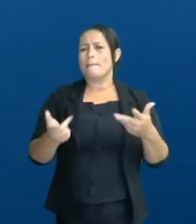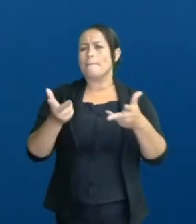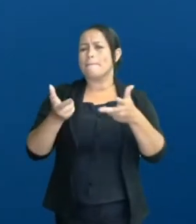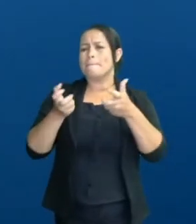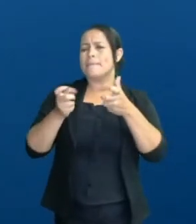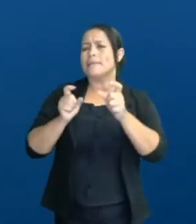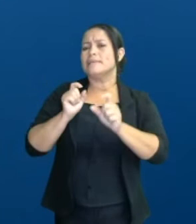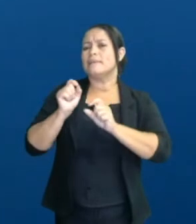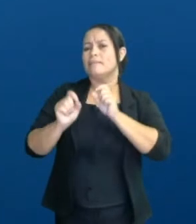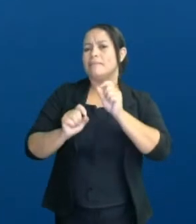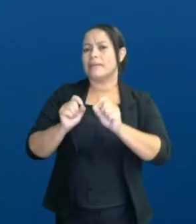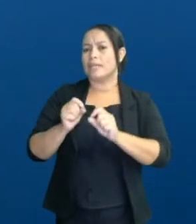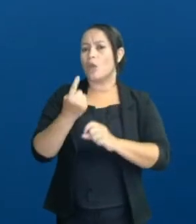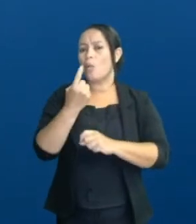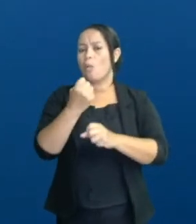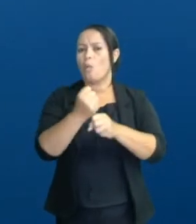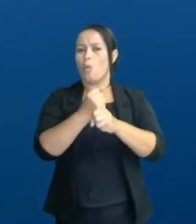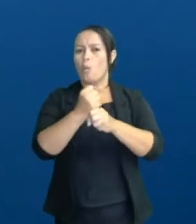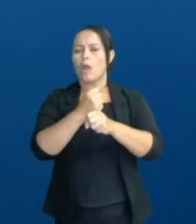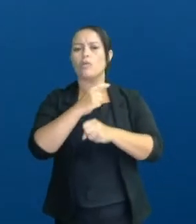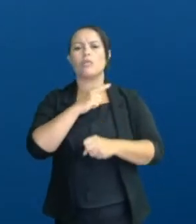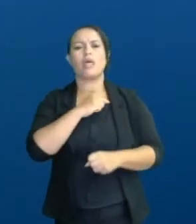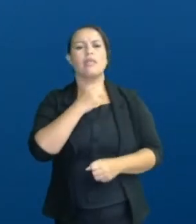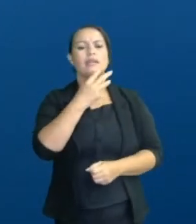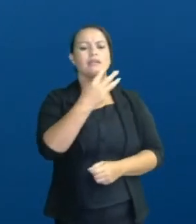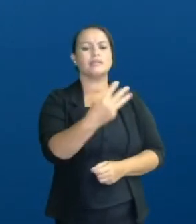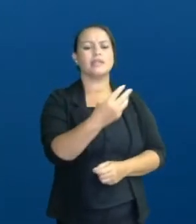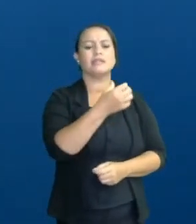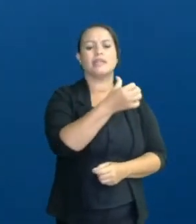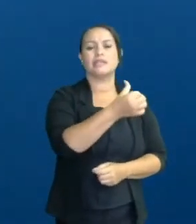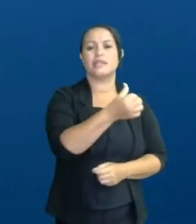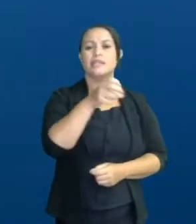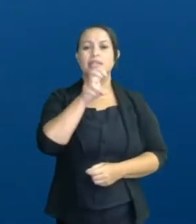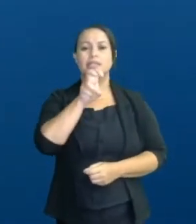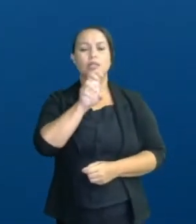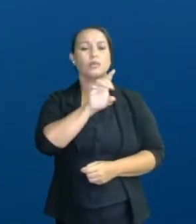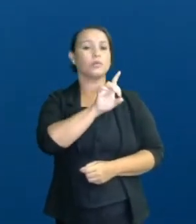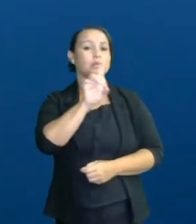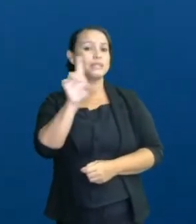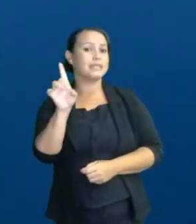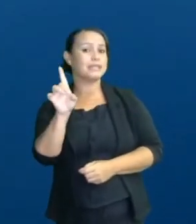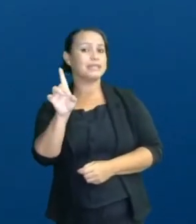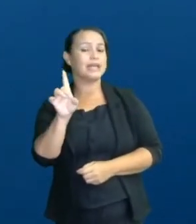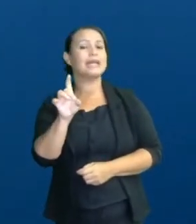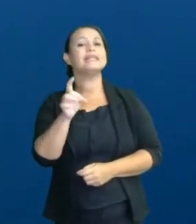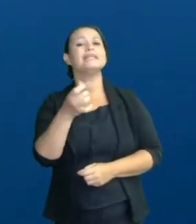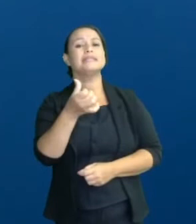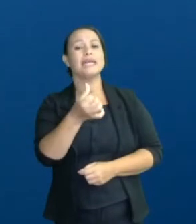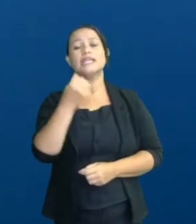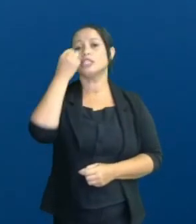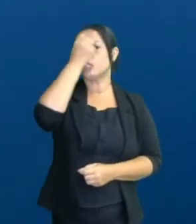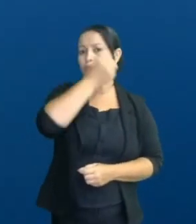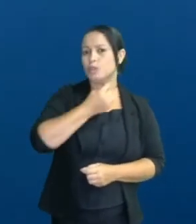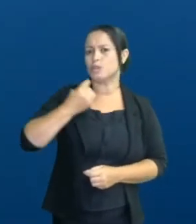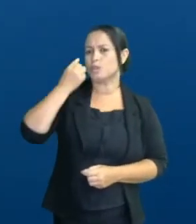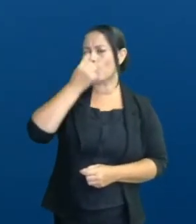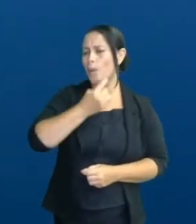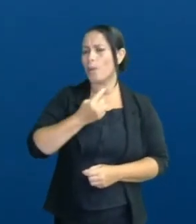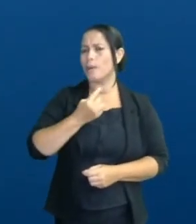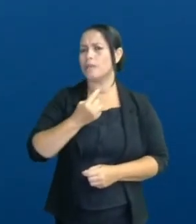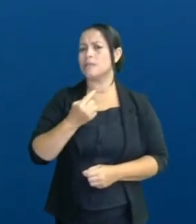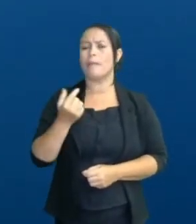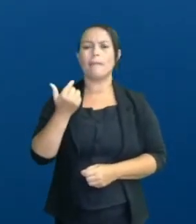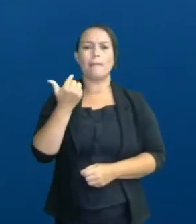Perceba que um ano tem 365 dias e 6 horas. Para que